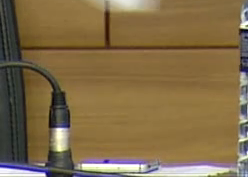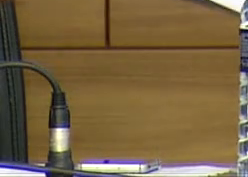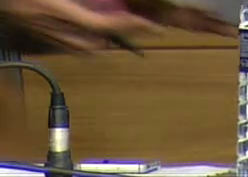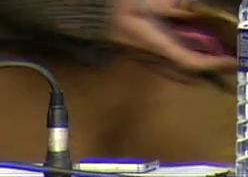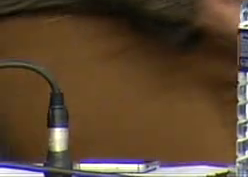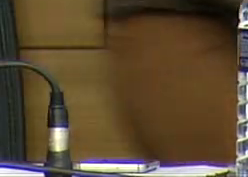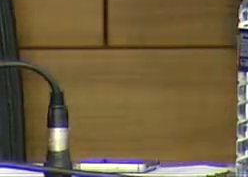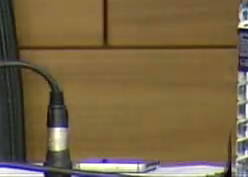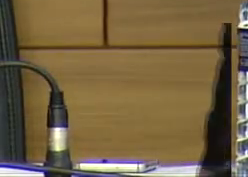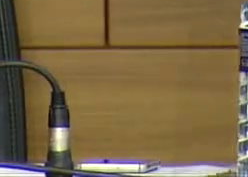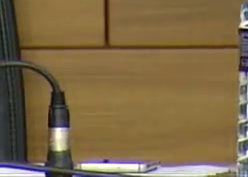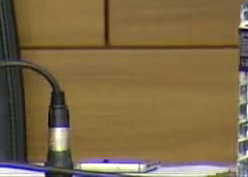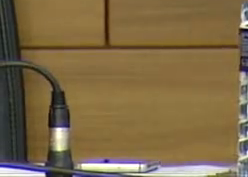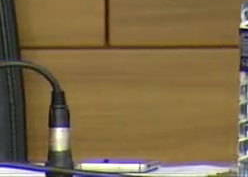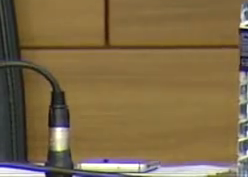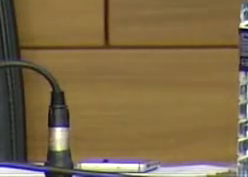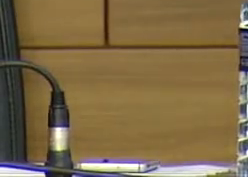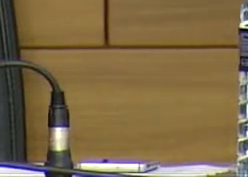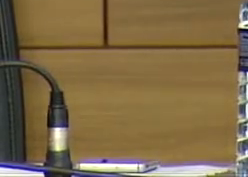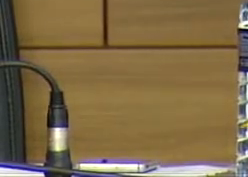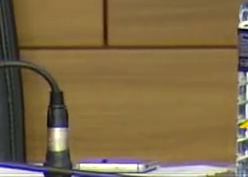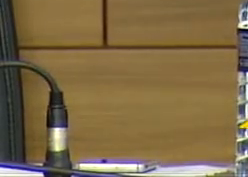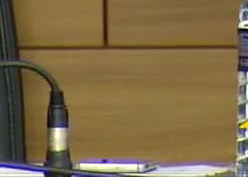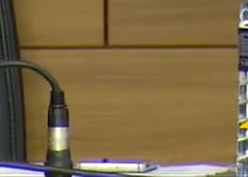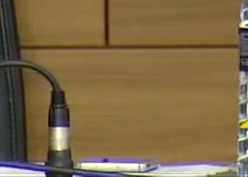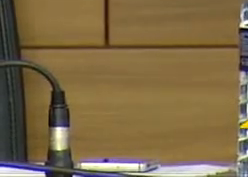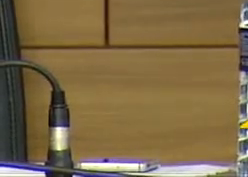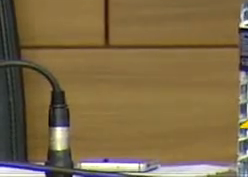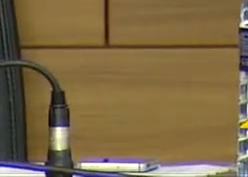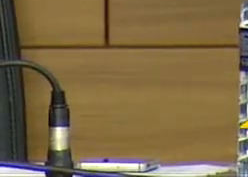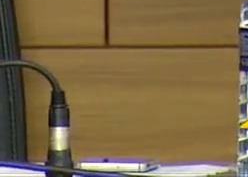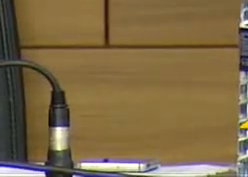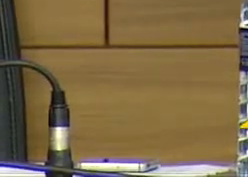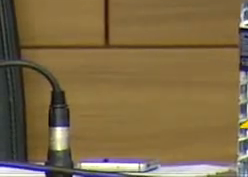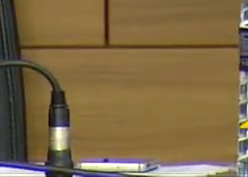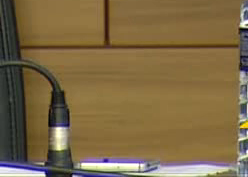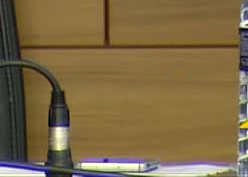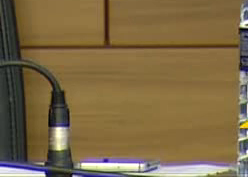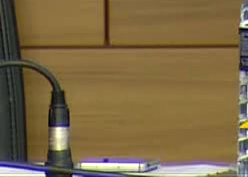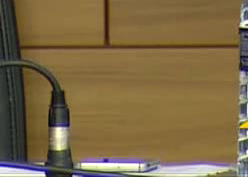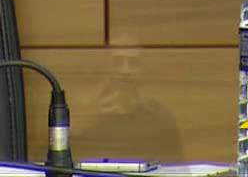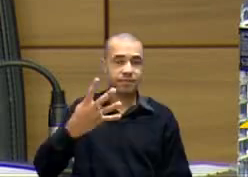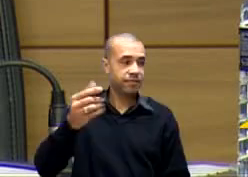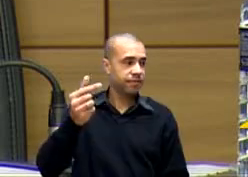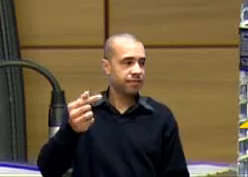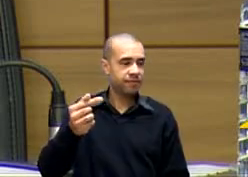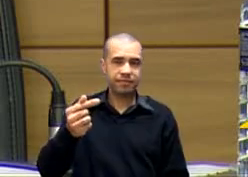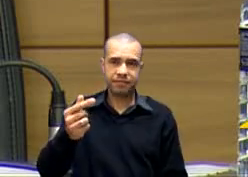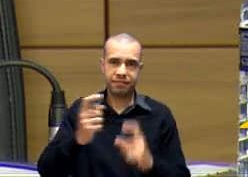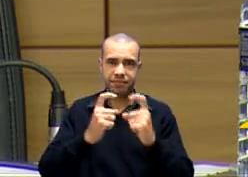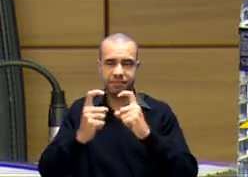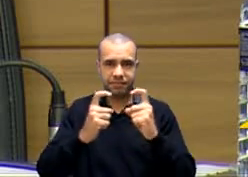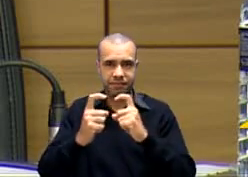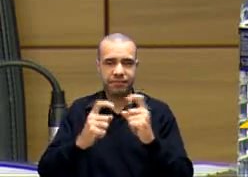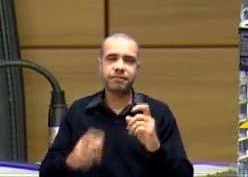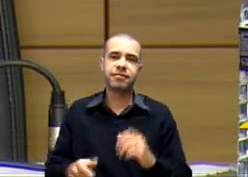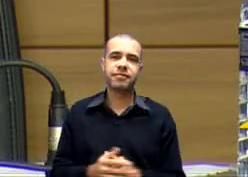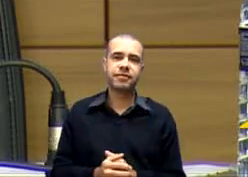nossa 47ª sessão ordinária realizada no dia de hoje, dia 20 de agosto de 2019,